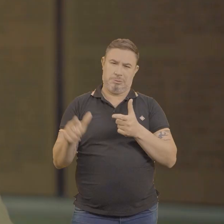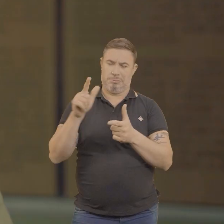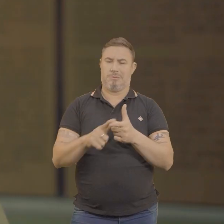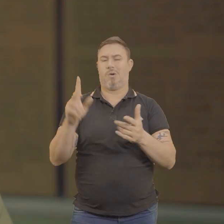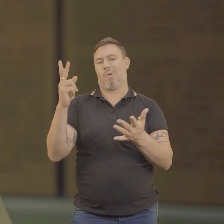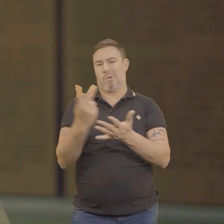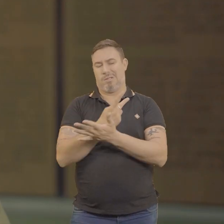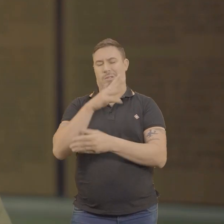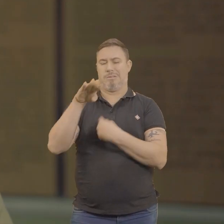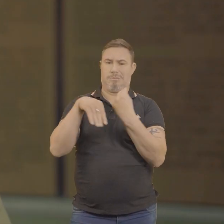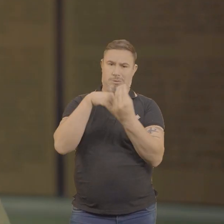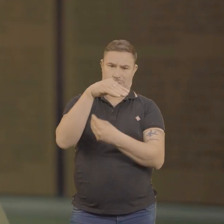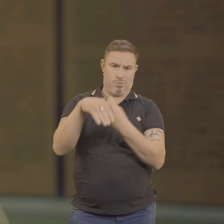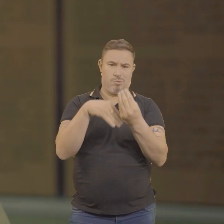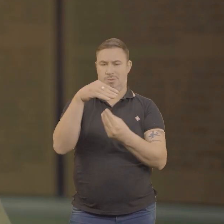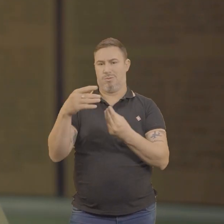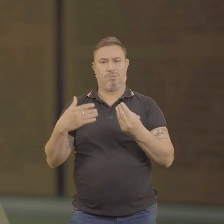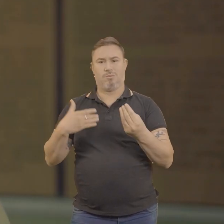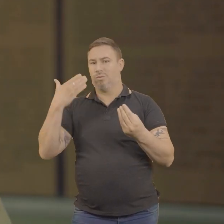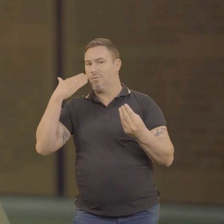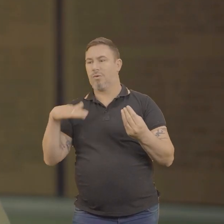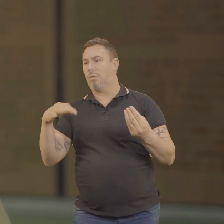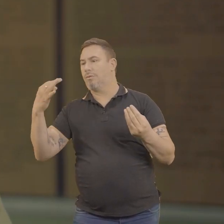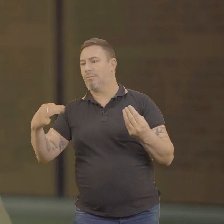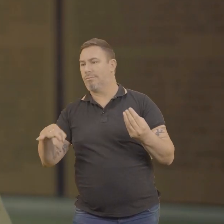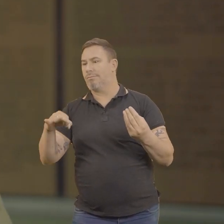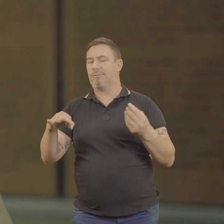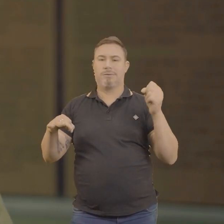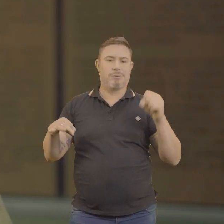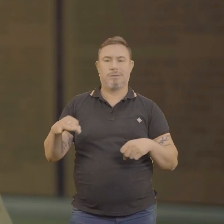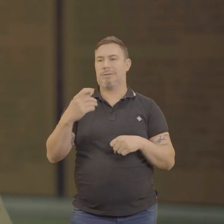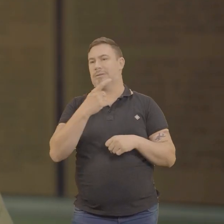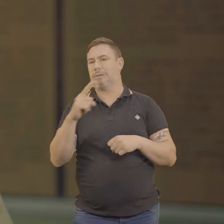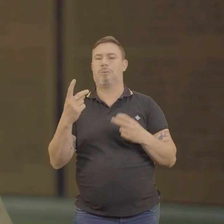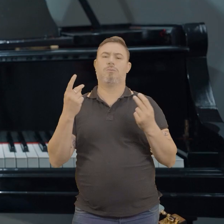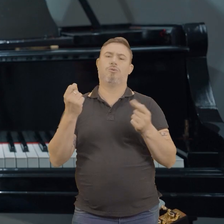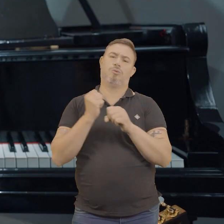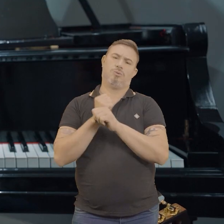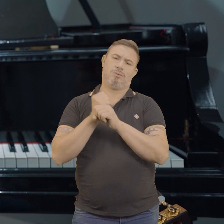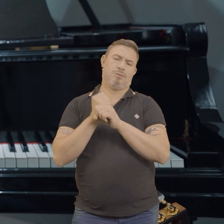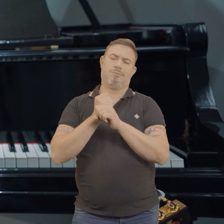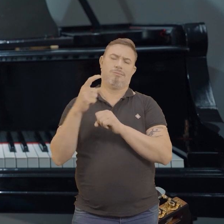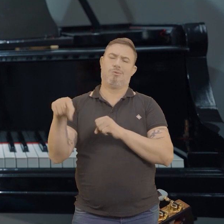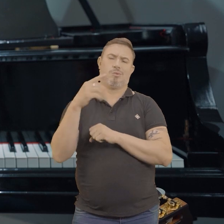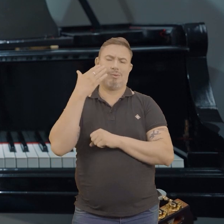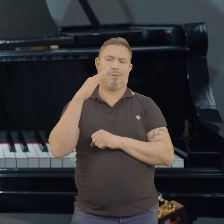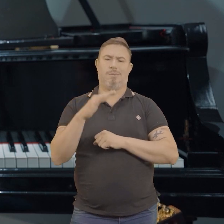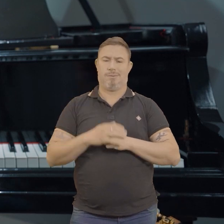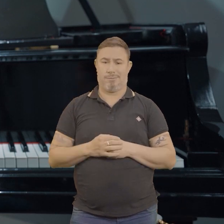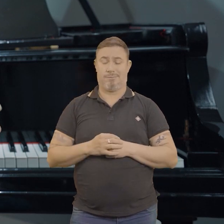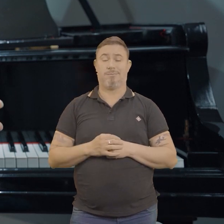por causa dessa mistura que não ficou definida, né, durante muitos anos. Ele acomodava ali